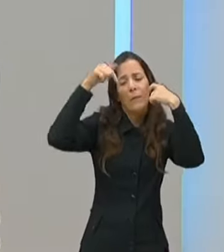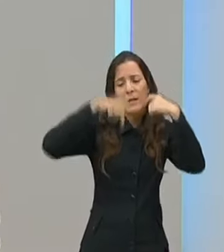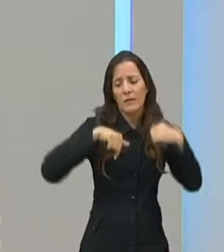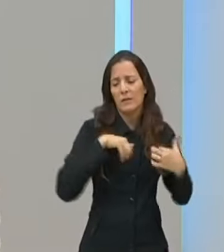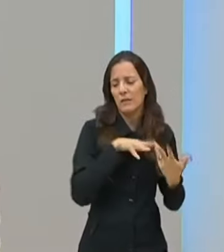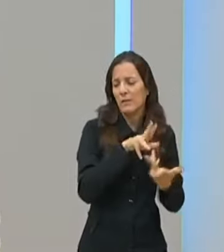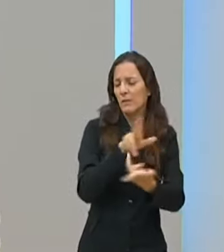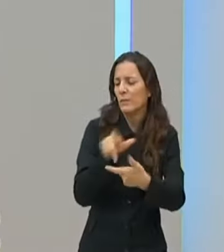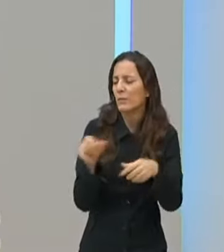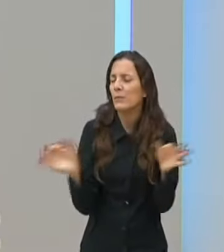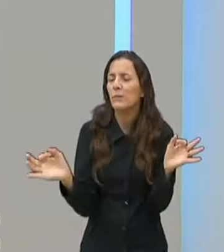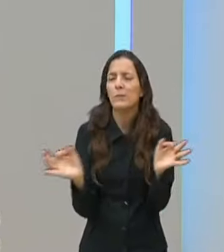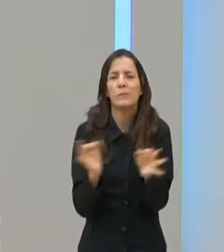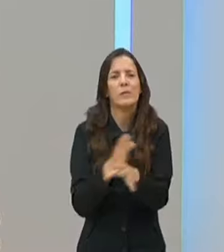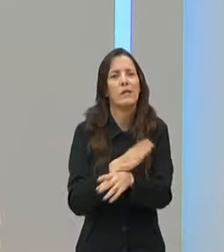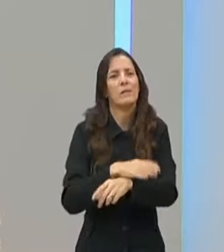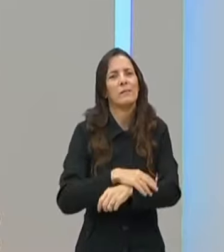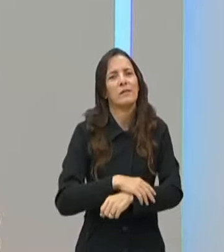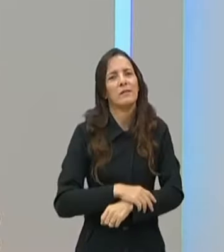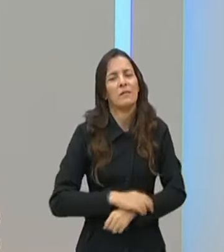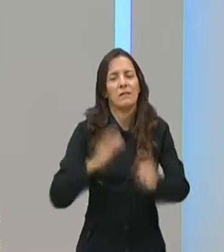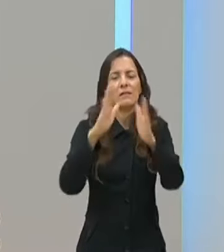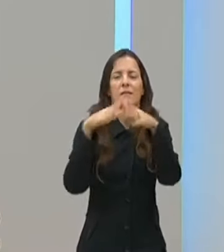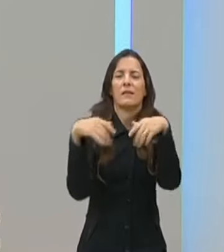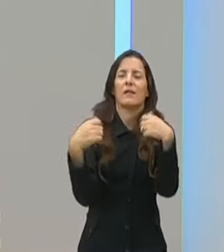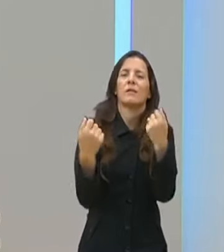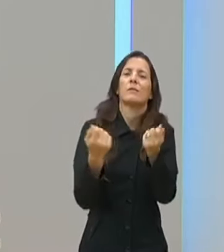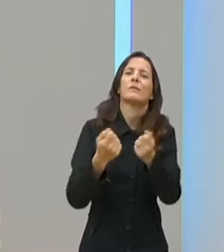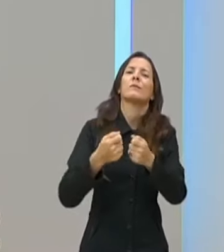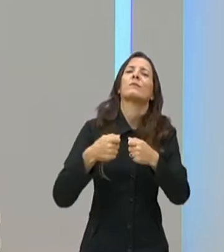cessarão. Aleluia, aleluia.